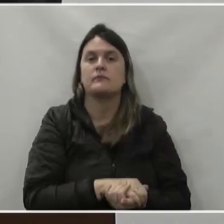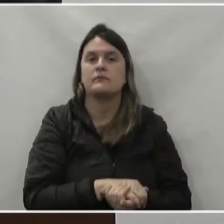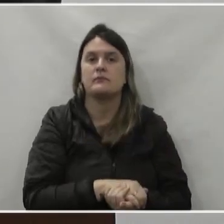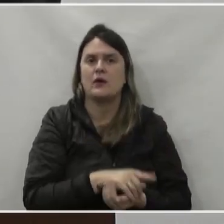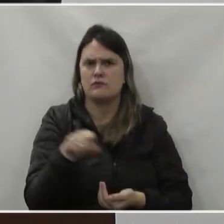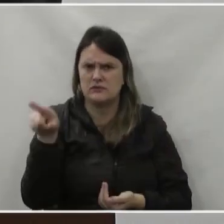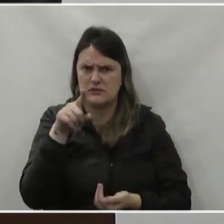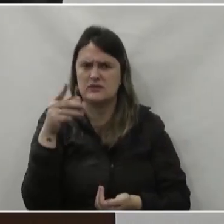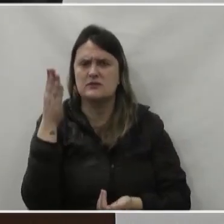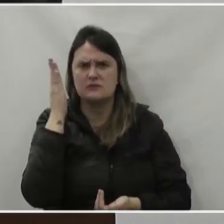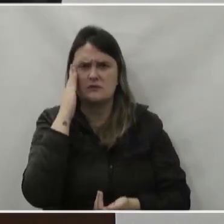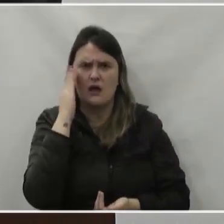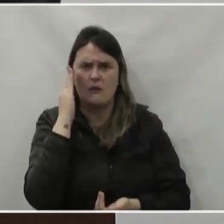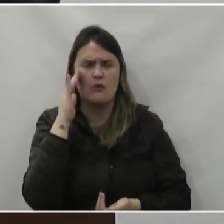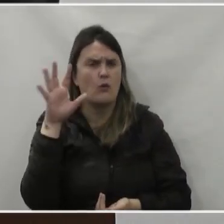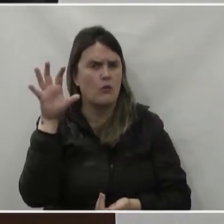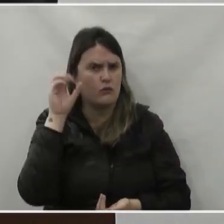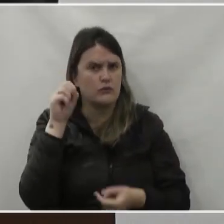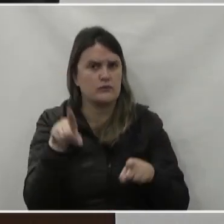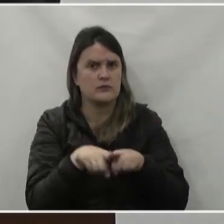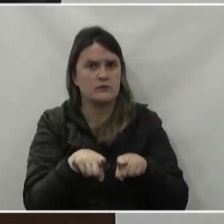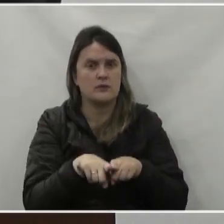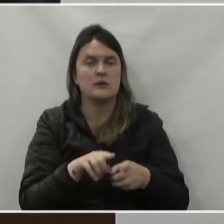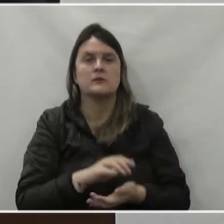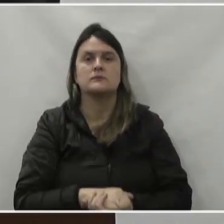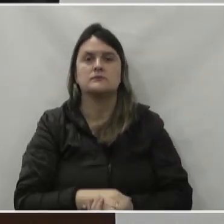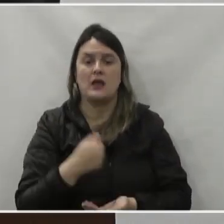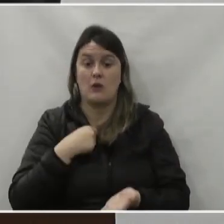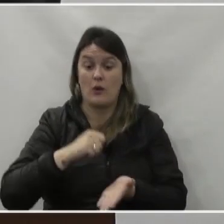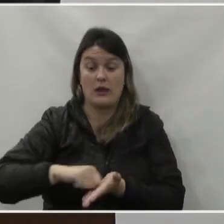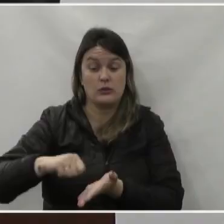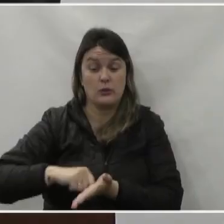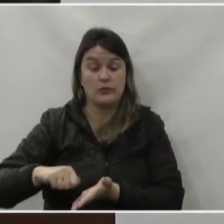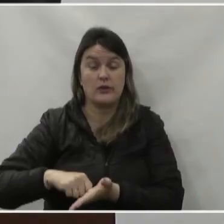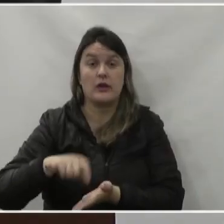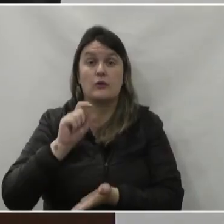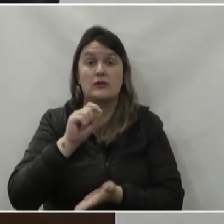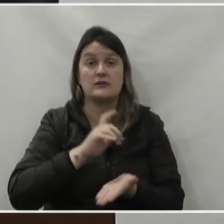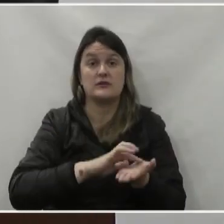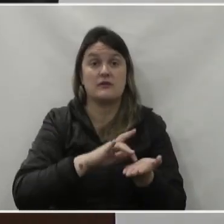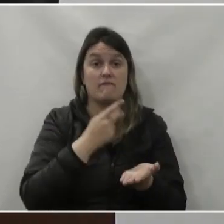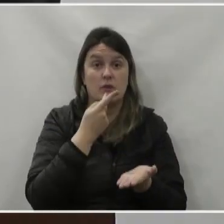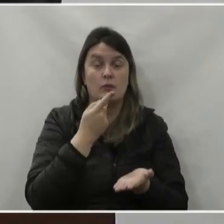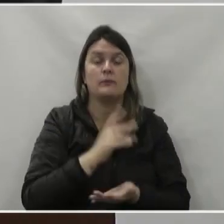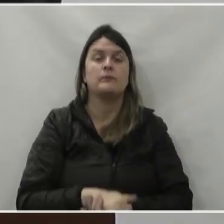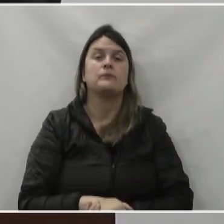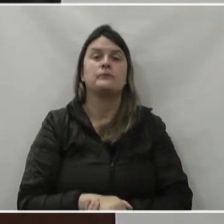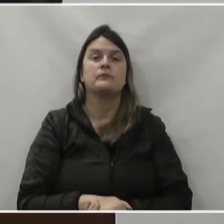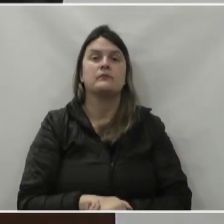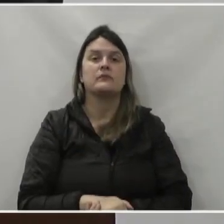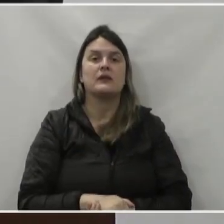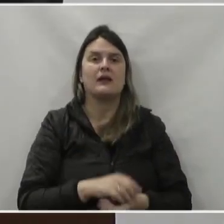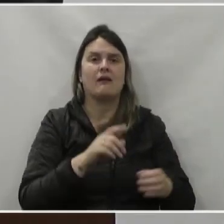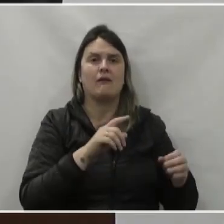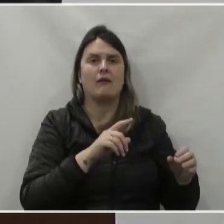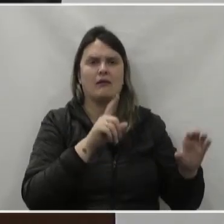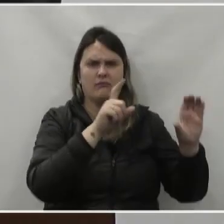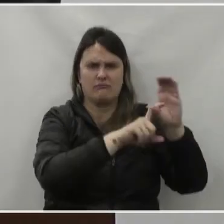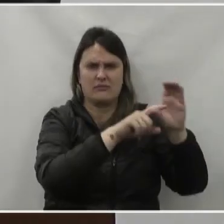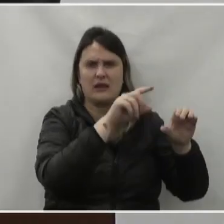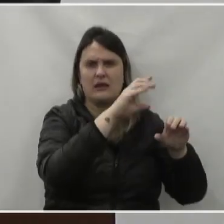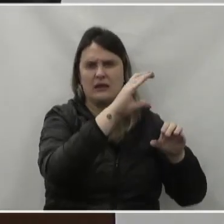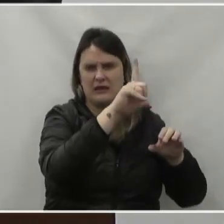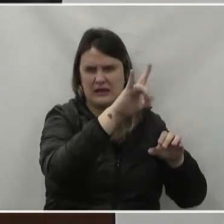colegas estavam aqui presentes, e até reforcei aqui as anotações sobre o que ele passou. Que as clínicas